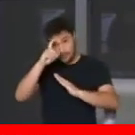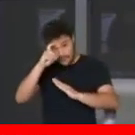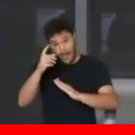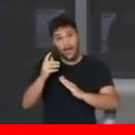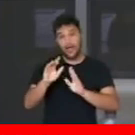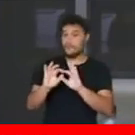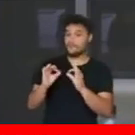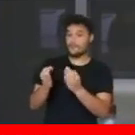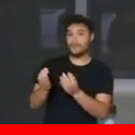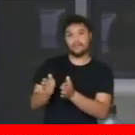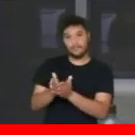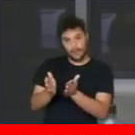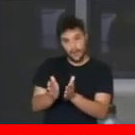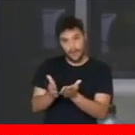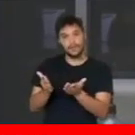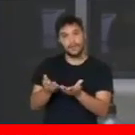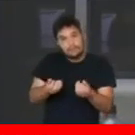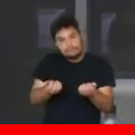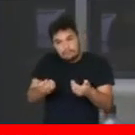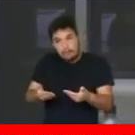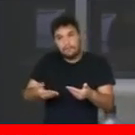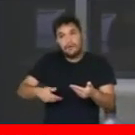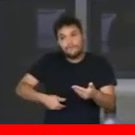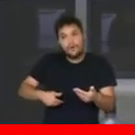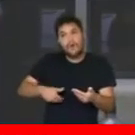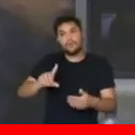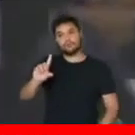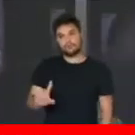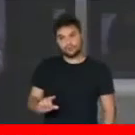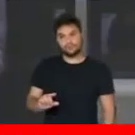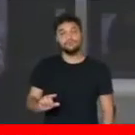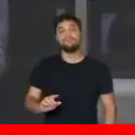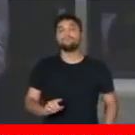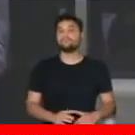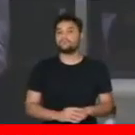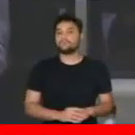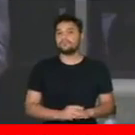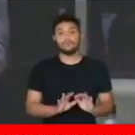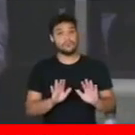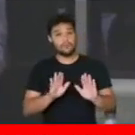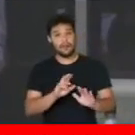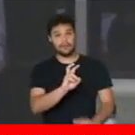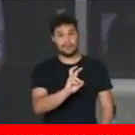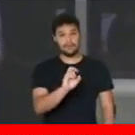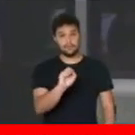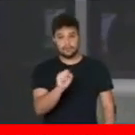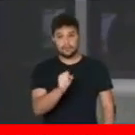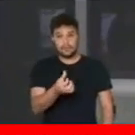mais pobres, para matar a fome no Brasil. Este ano, ao invés de 586